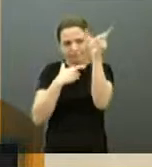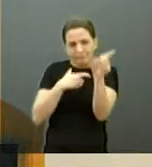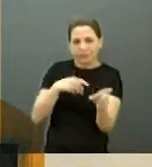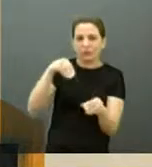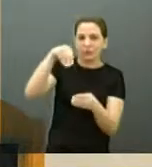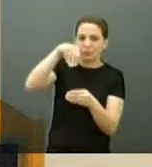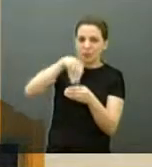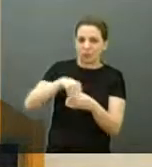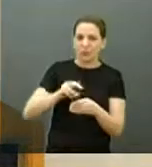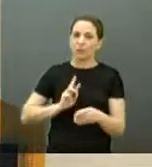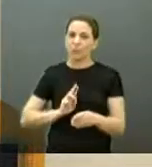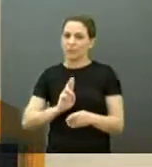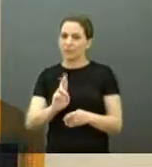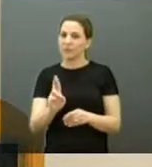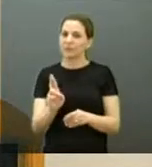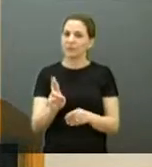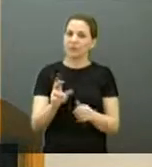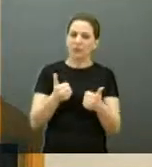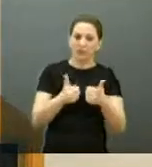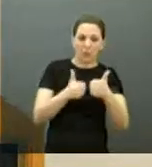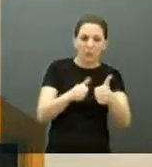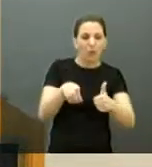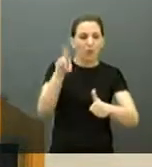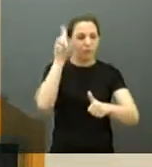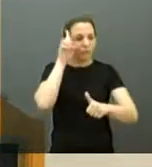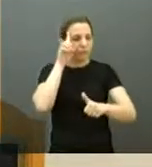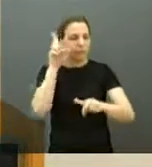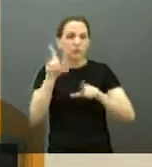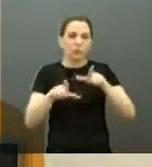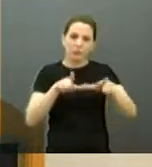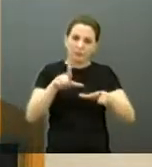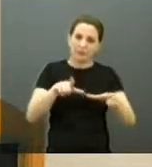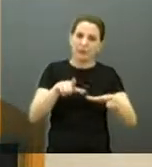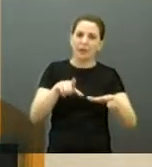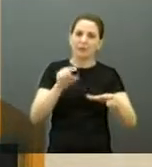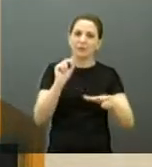seu representante acompanhar depois, no dia a dia, o trabalho desse